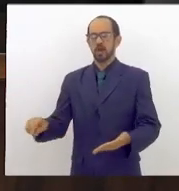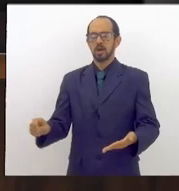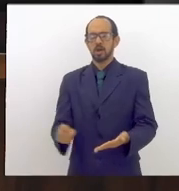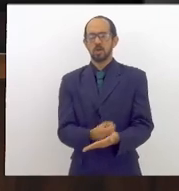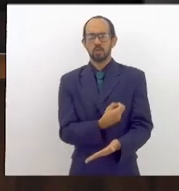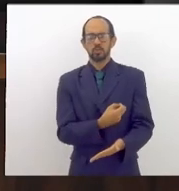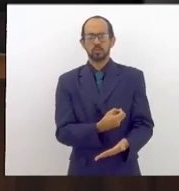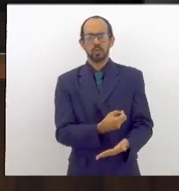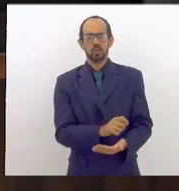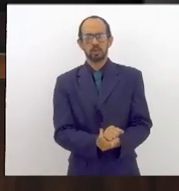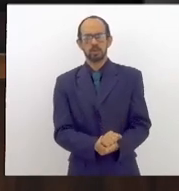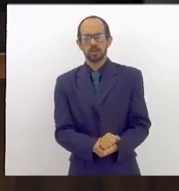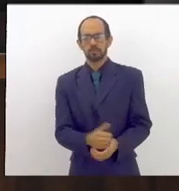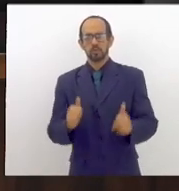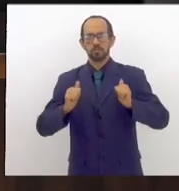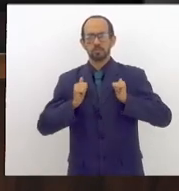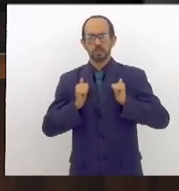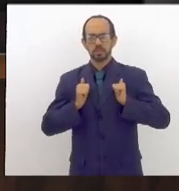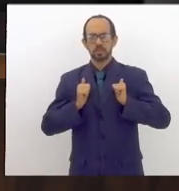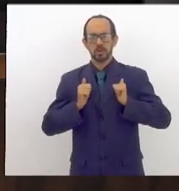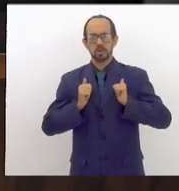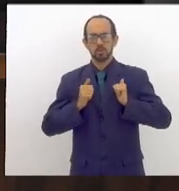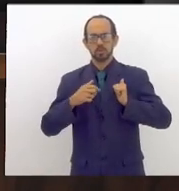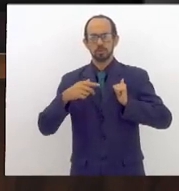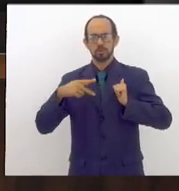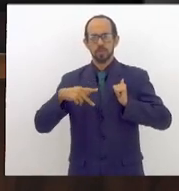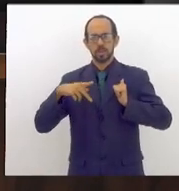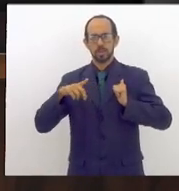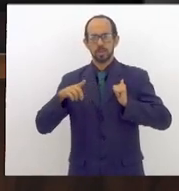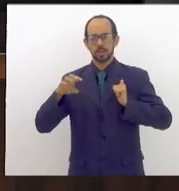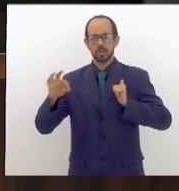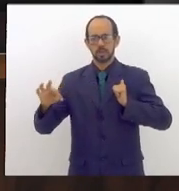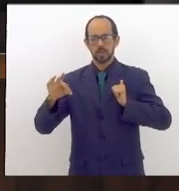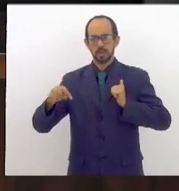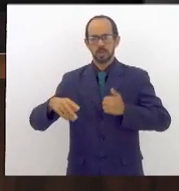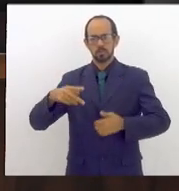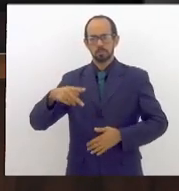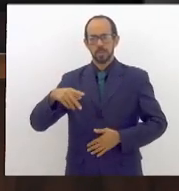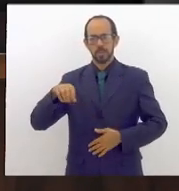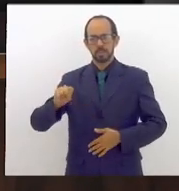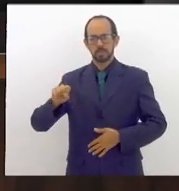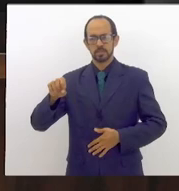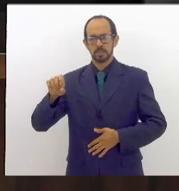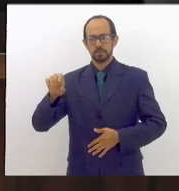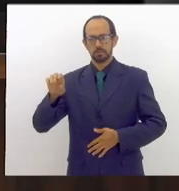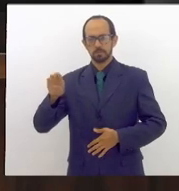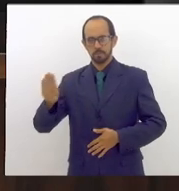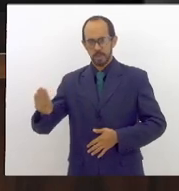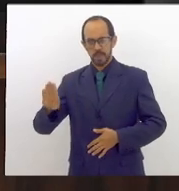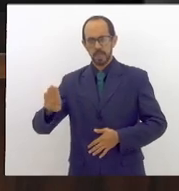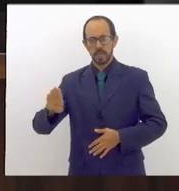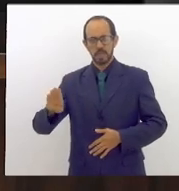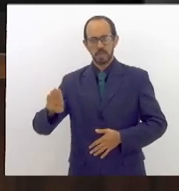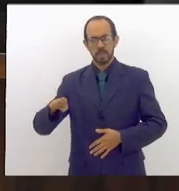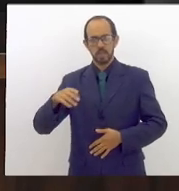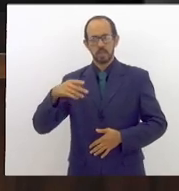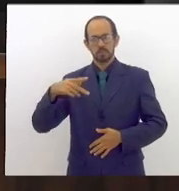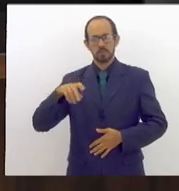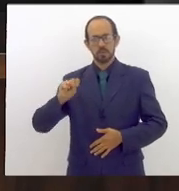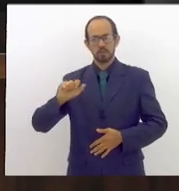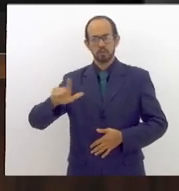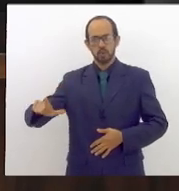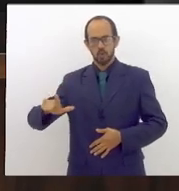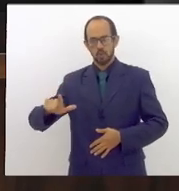em promulgação com abstenção da bancada do PDT PSB e PSD perdão pessoal